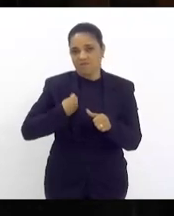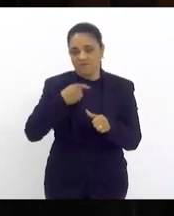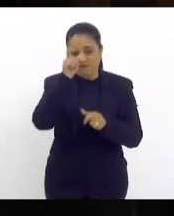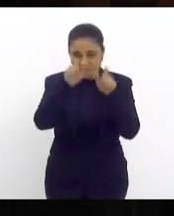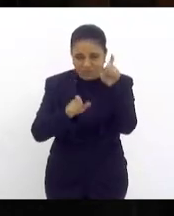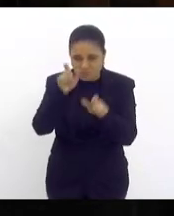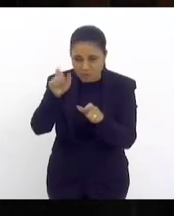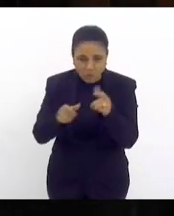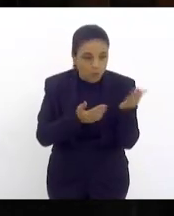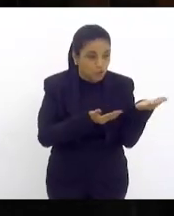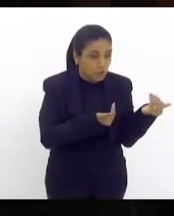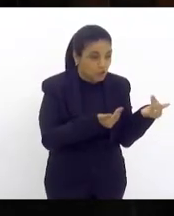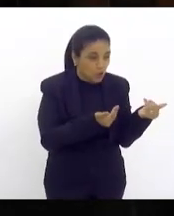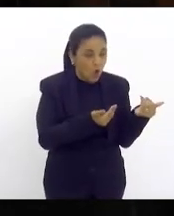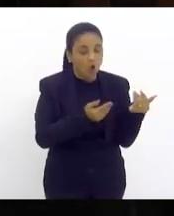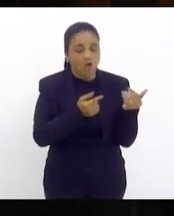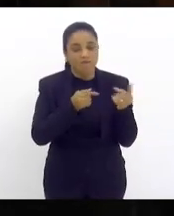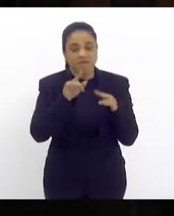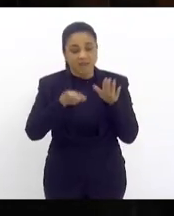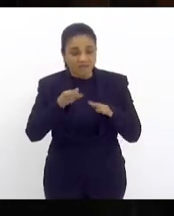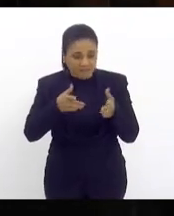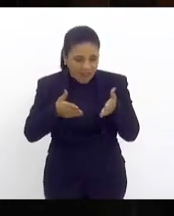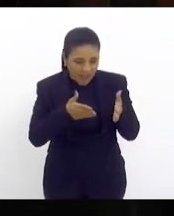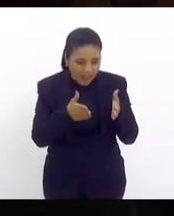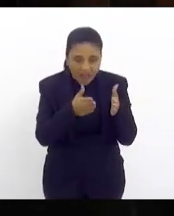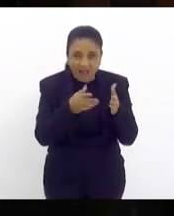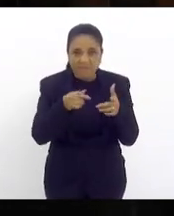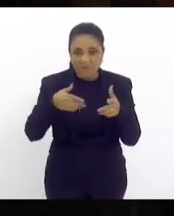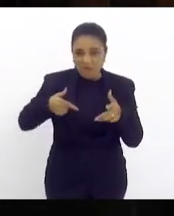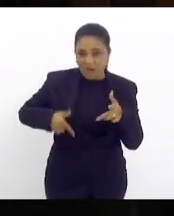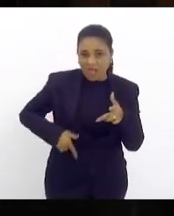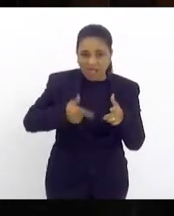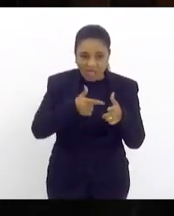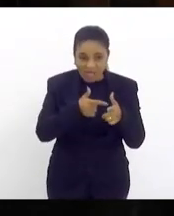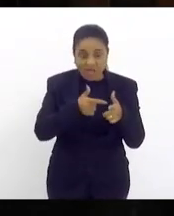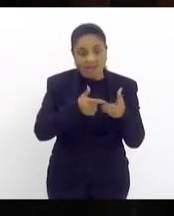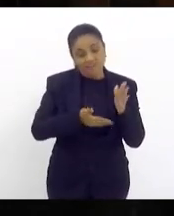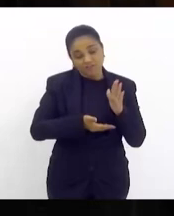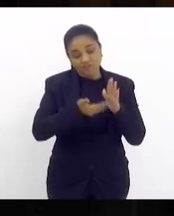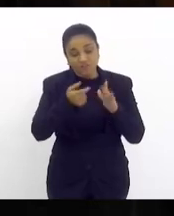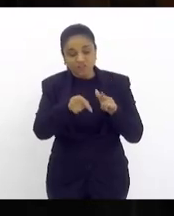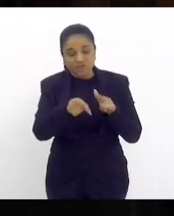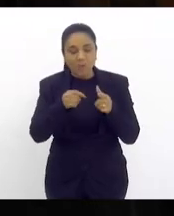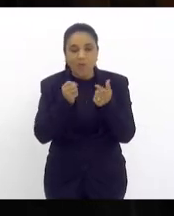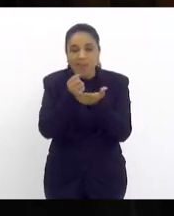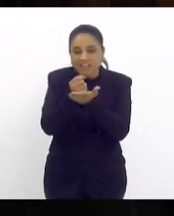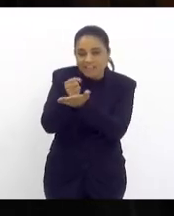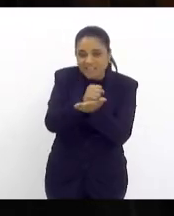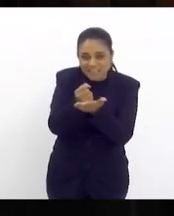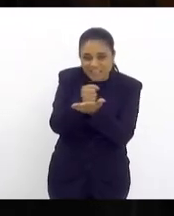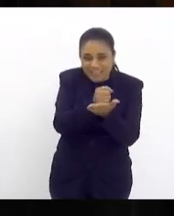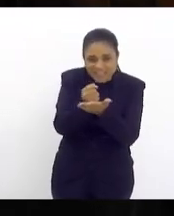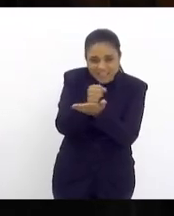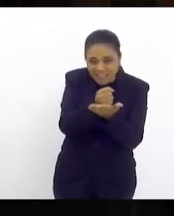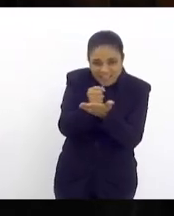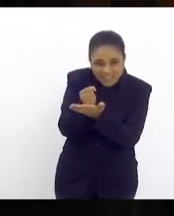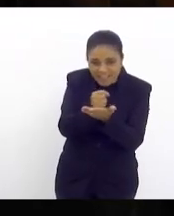caminho errado né que tem pego a arminha o seu louco mas é arminha virtual não é uma arminha que não